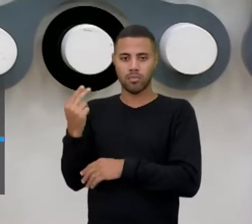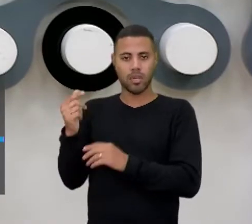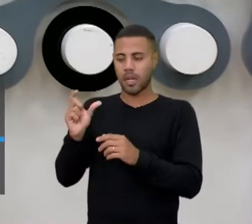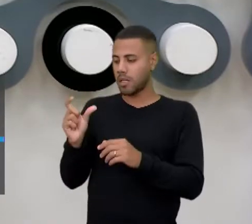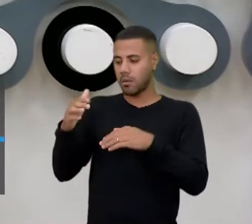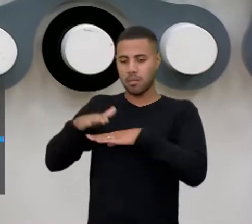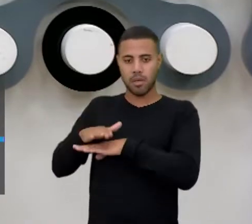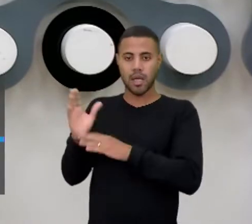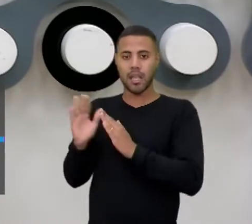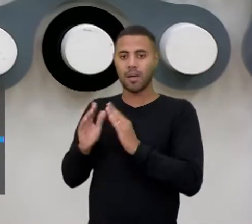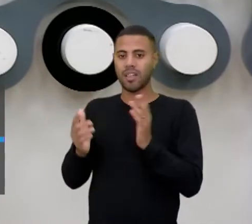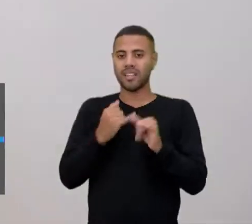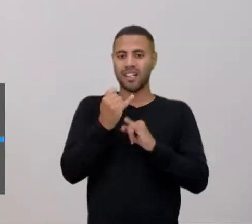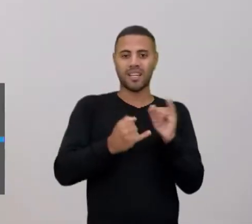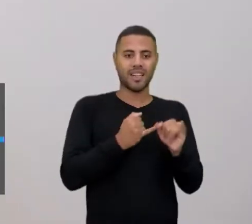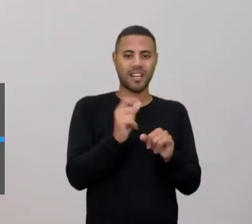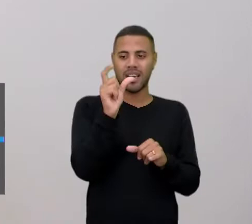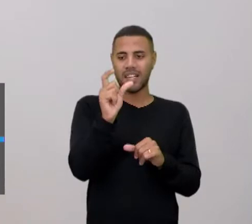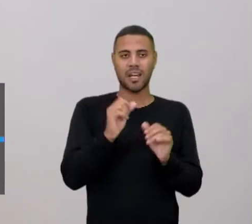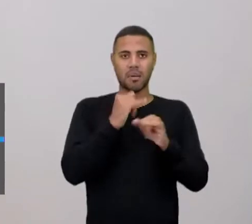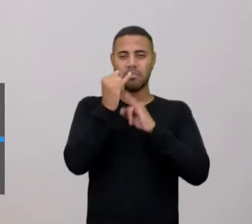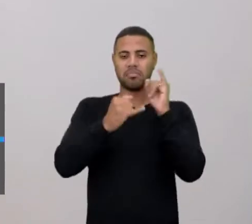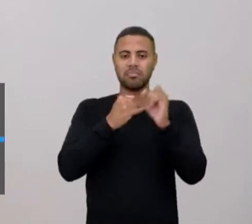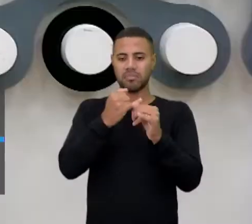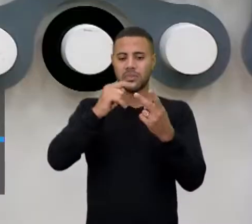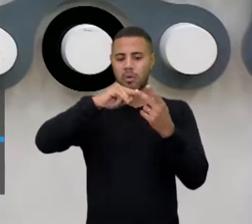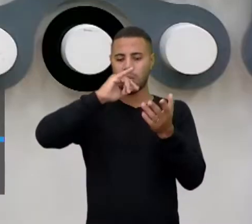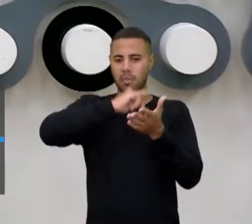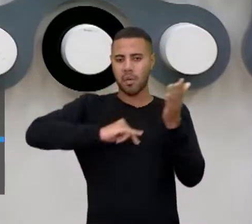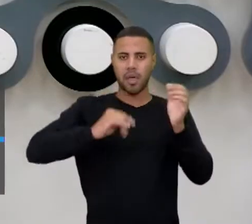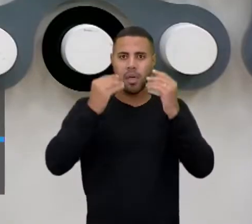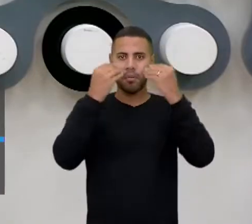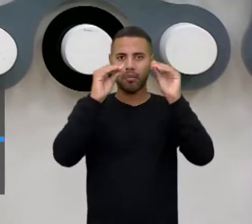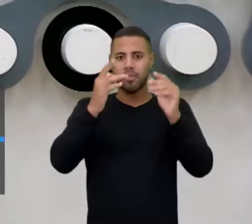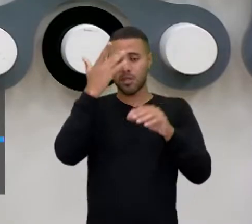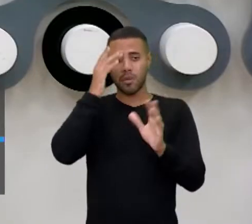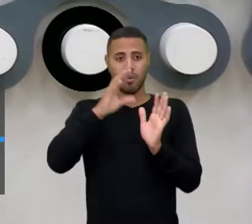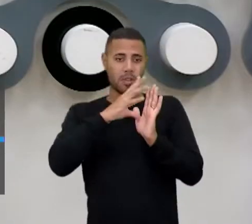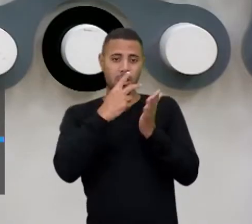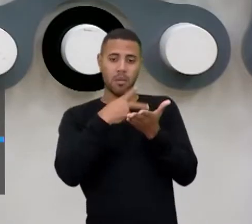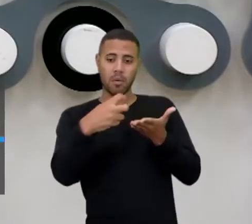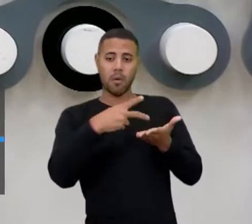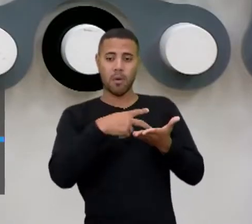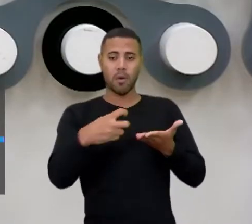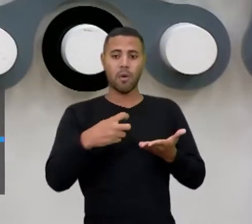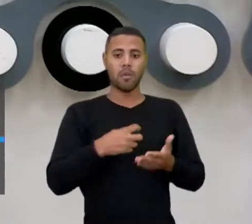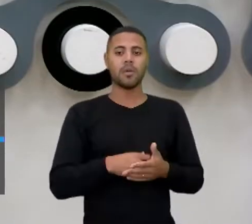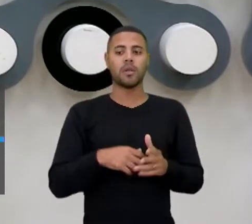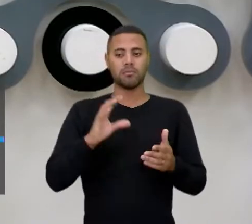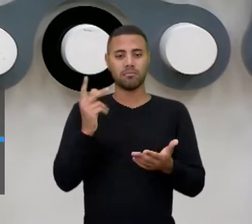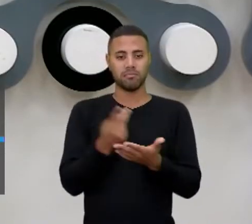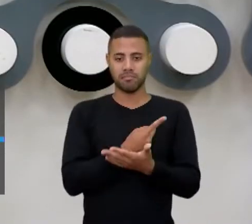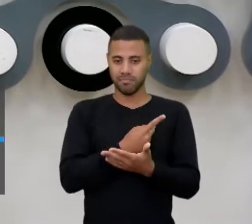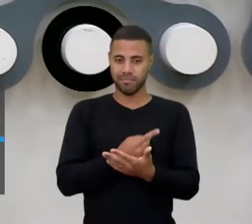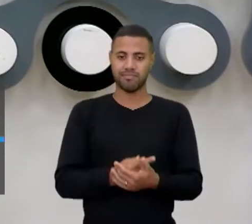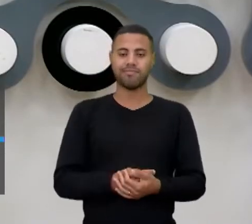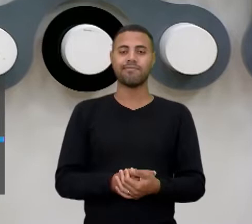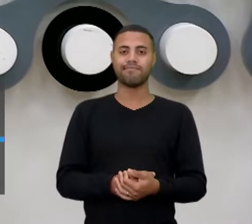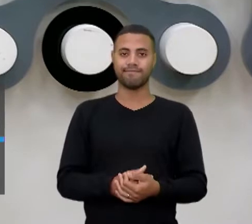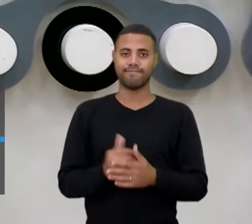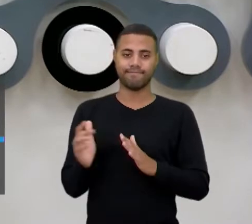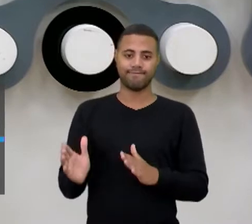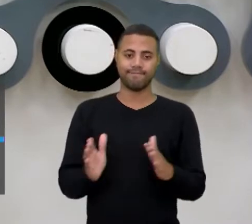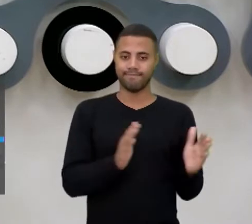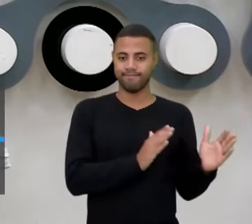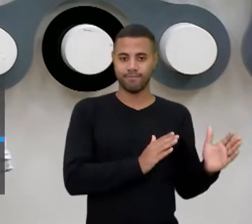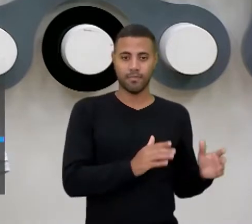vai usar. Agora, na internet, você não tem esse domínio, né? Então, se você vacilou, você pode estar tendo problemas. Olha lá, gente, eu